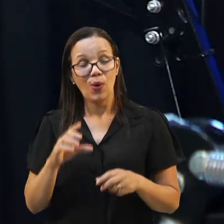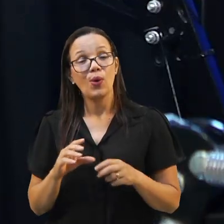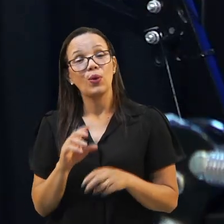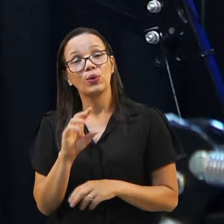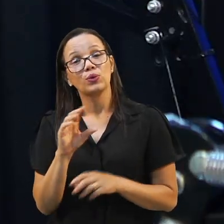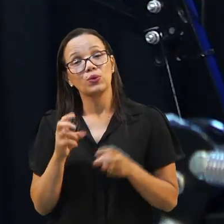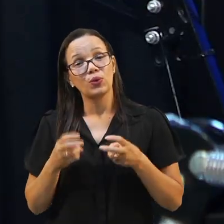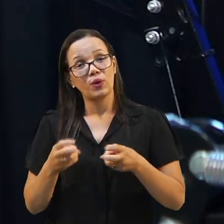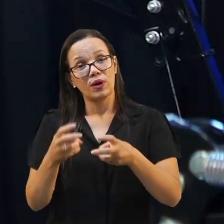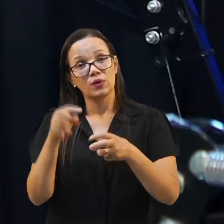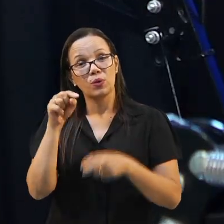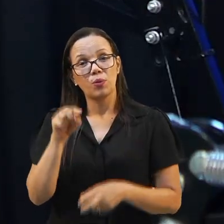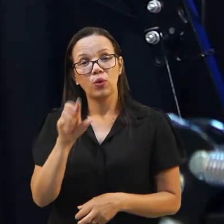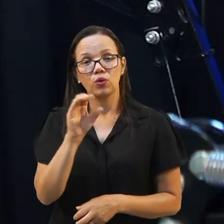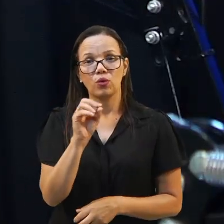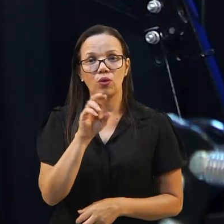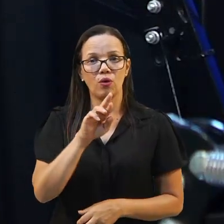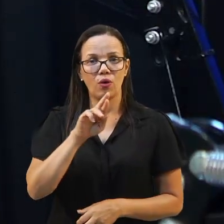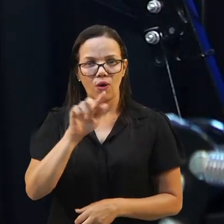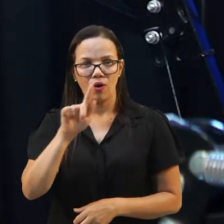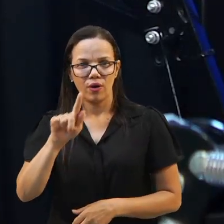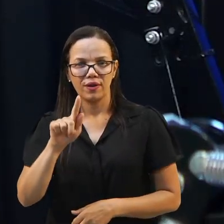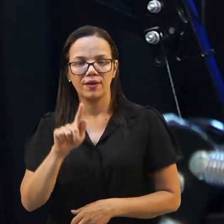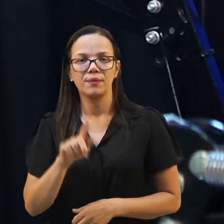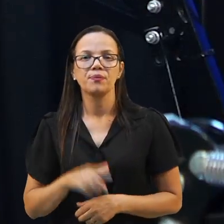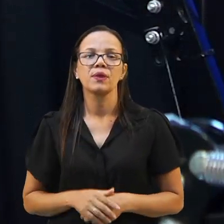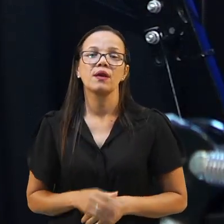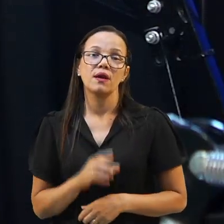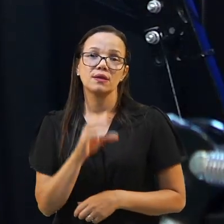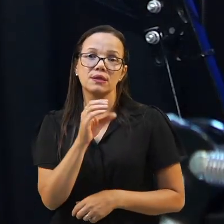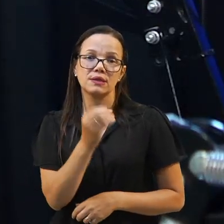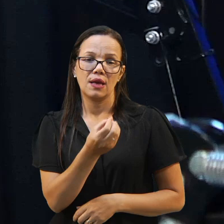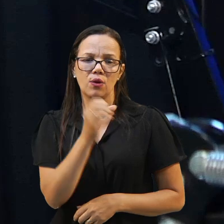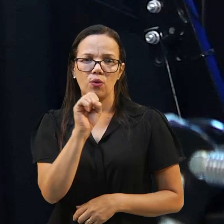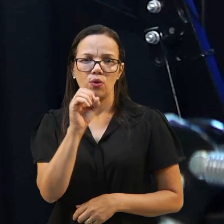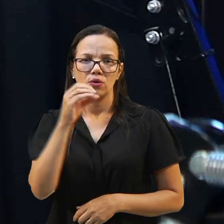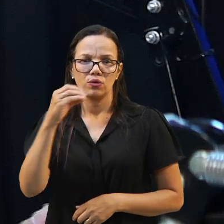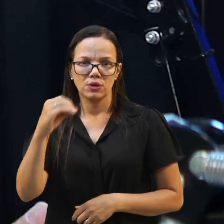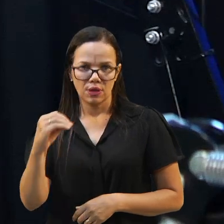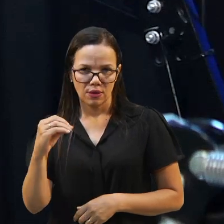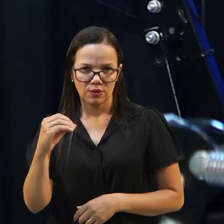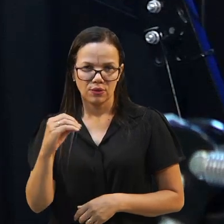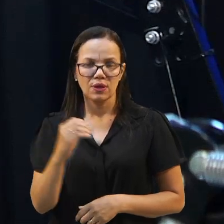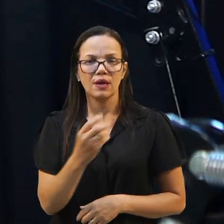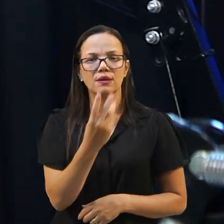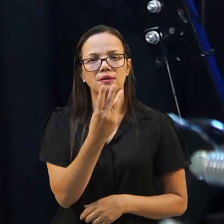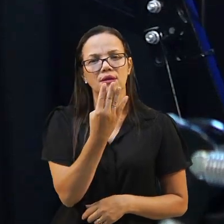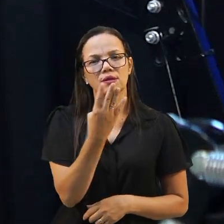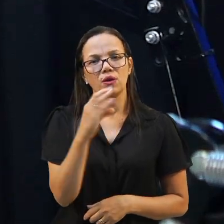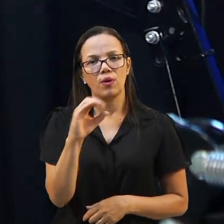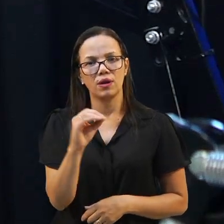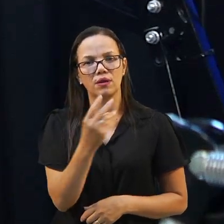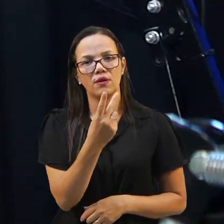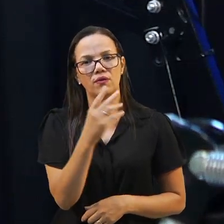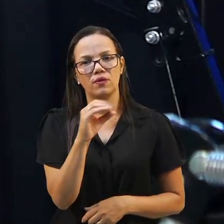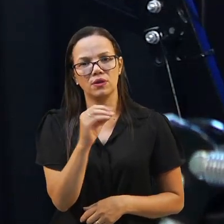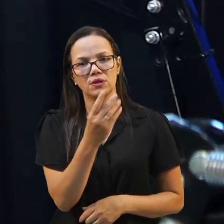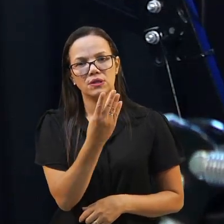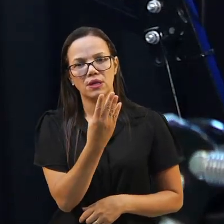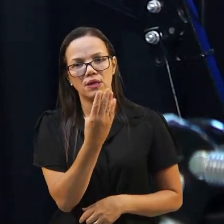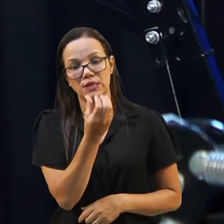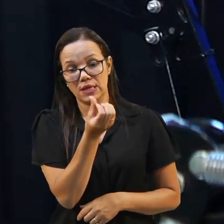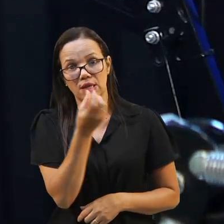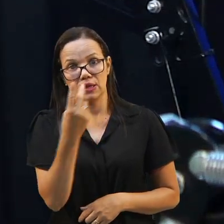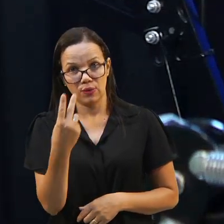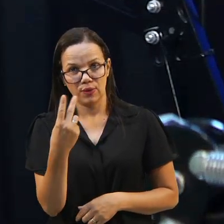hospitaldocâncer.org.br, ou nós temos 0800 340 2062. Então,